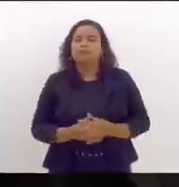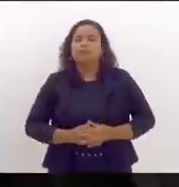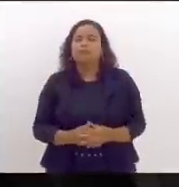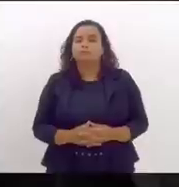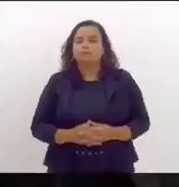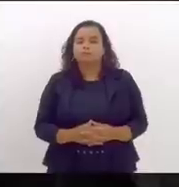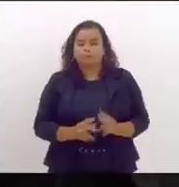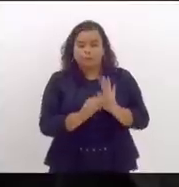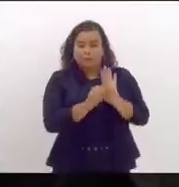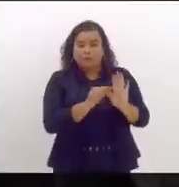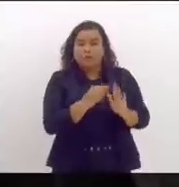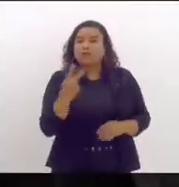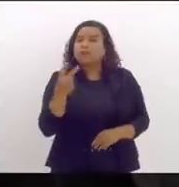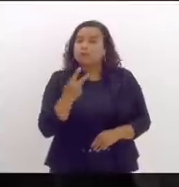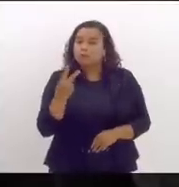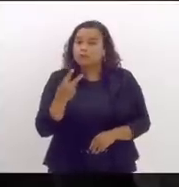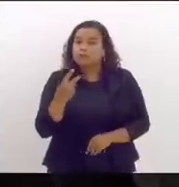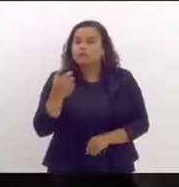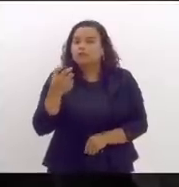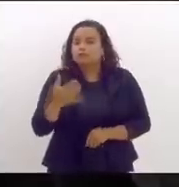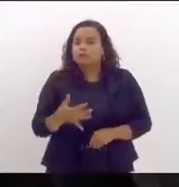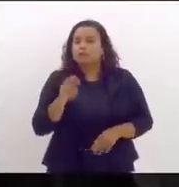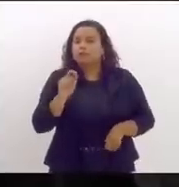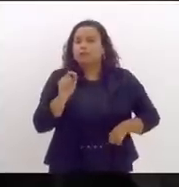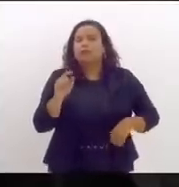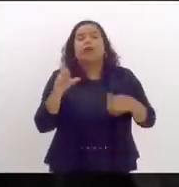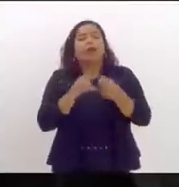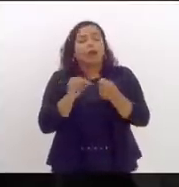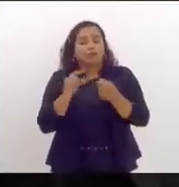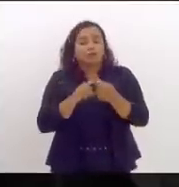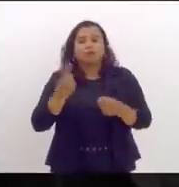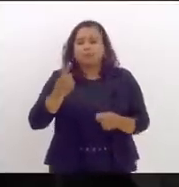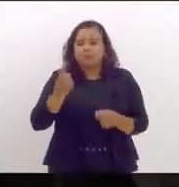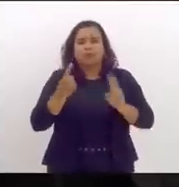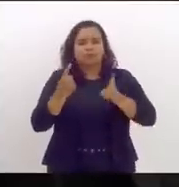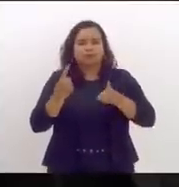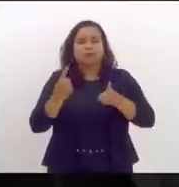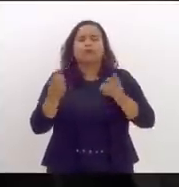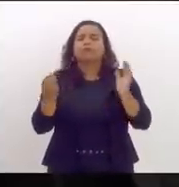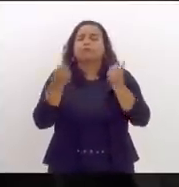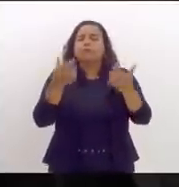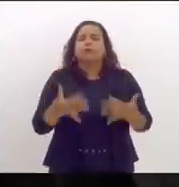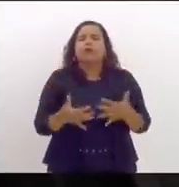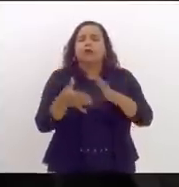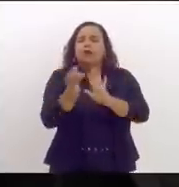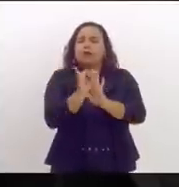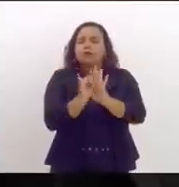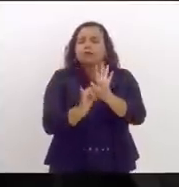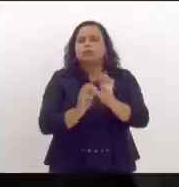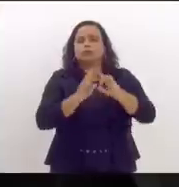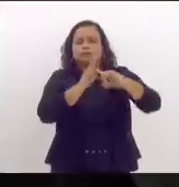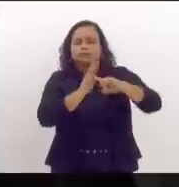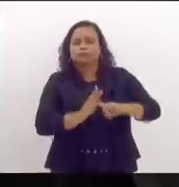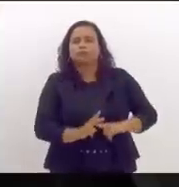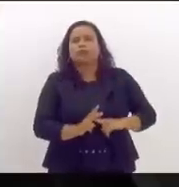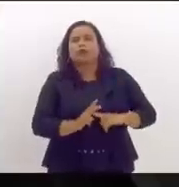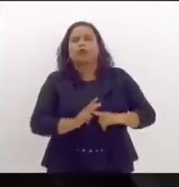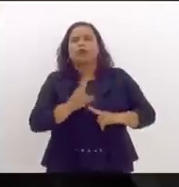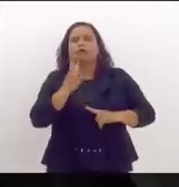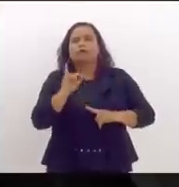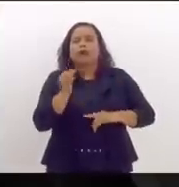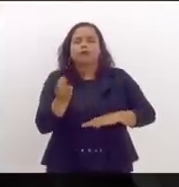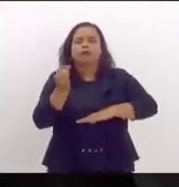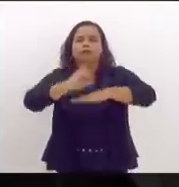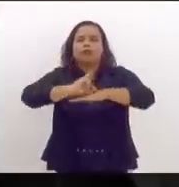o parágrafo segundo ainda do artigo primeiro diz que o índice de reajuste e se dirá